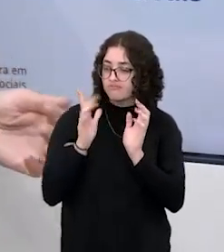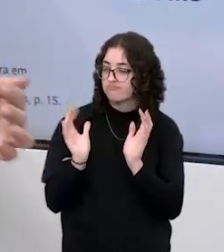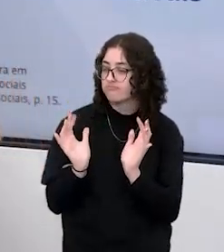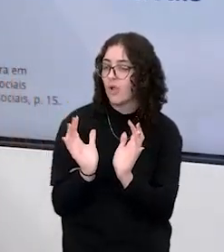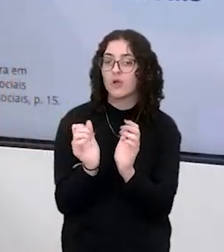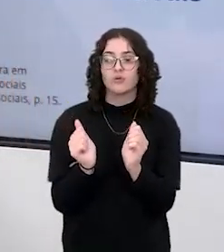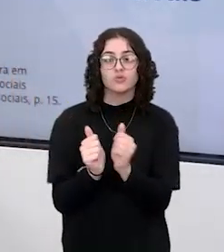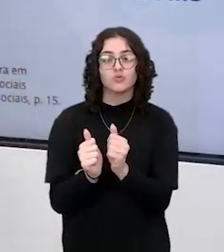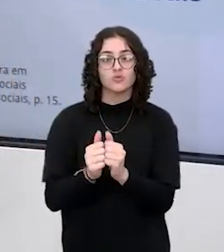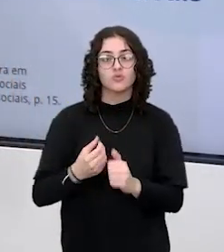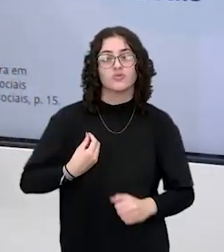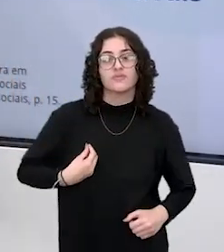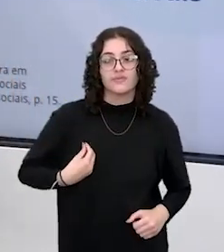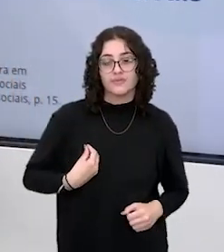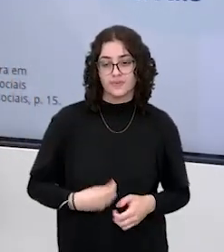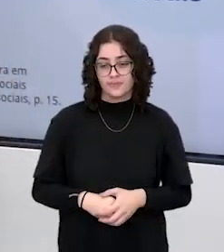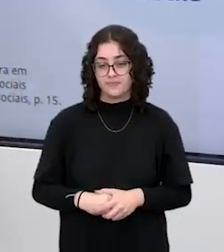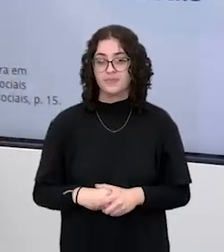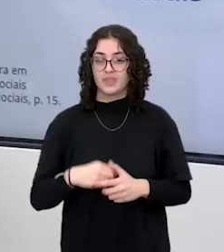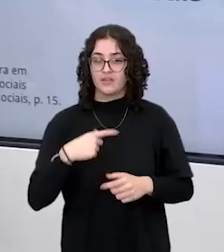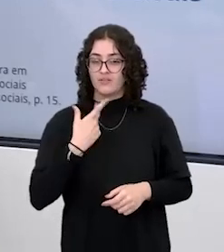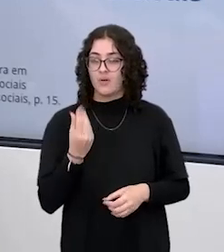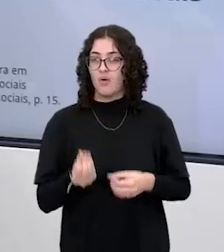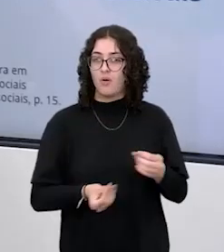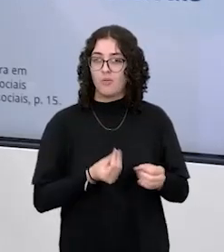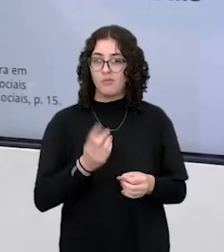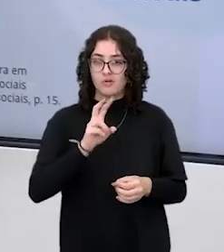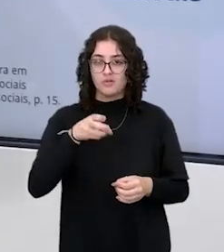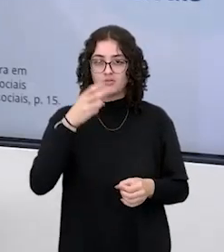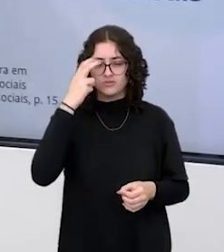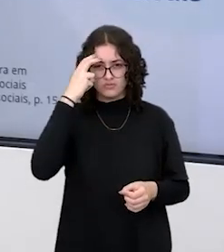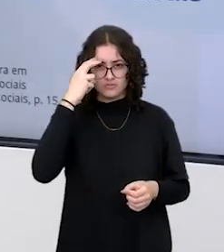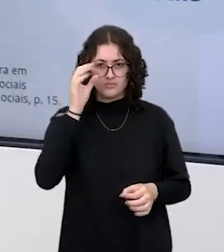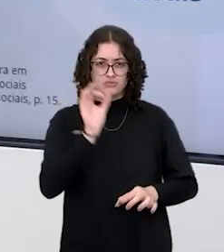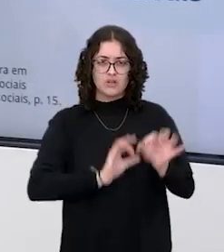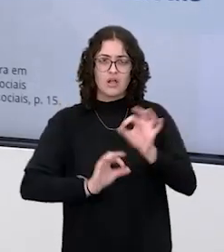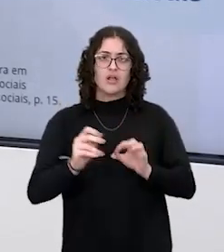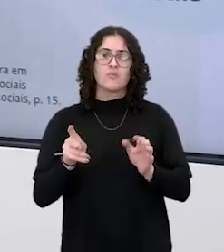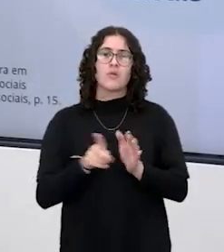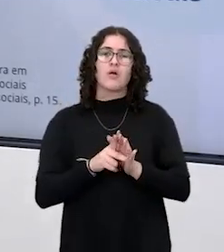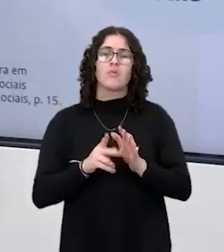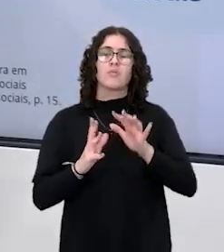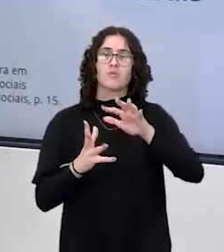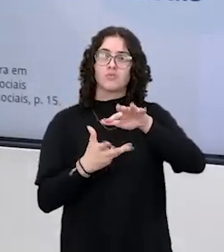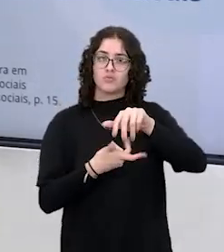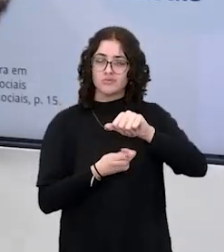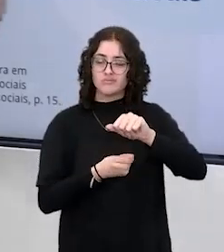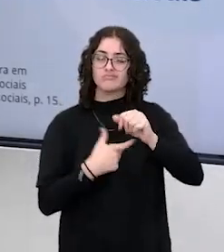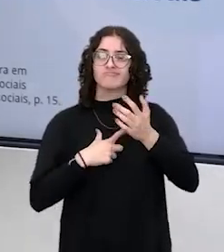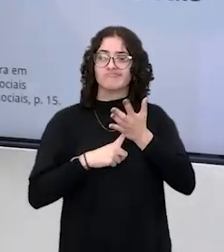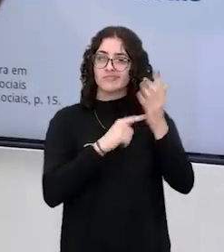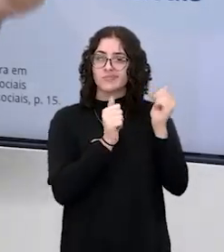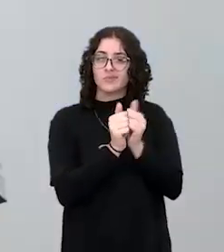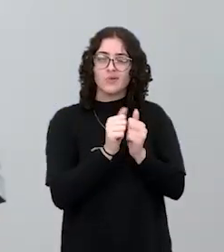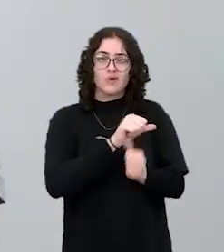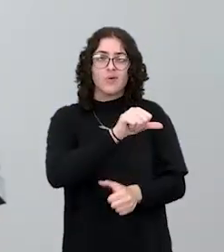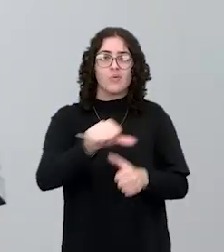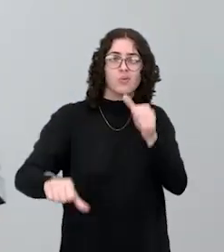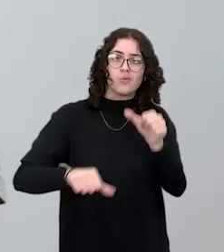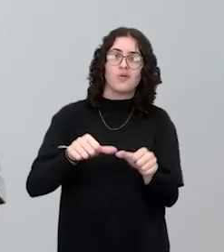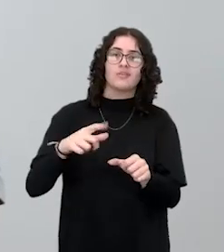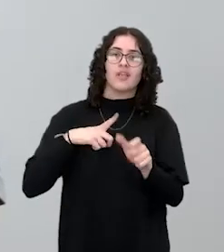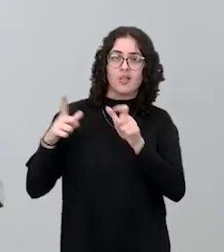né, da inserção pela cultura no mundo globalizado, pela tomada, pela ocupação